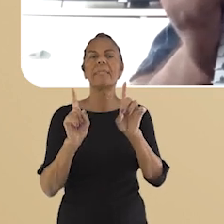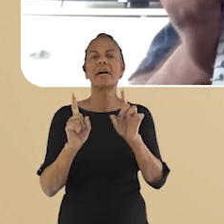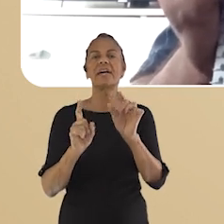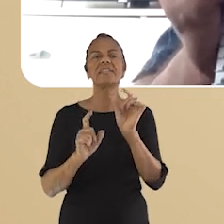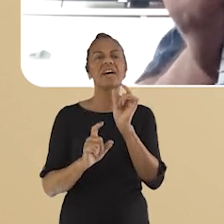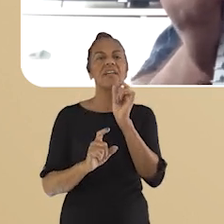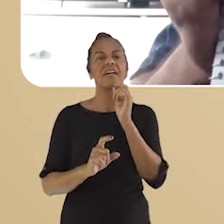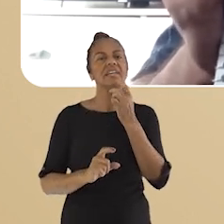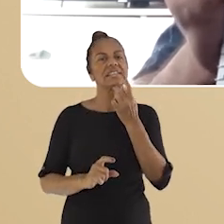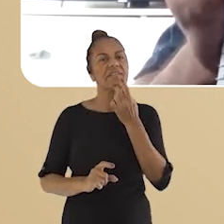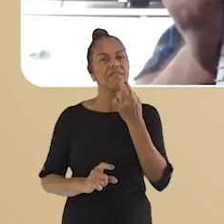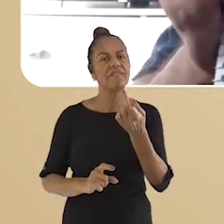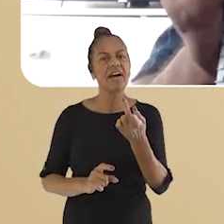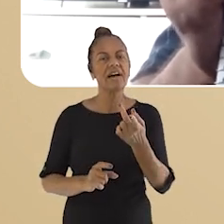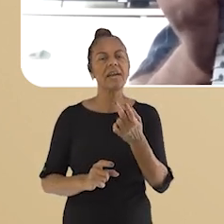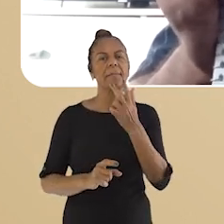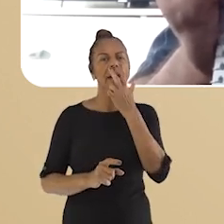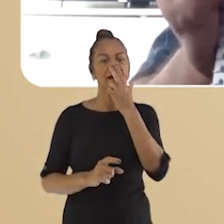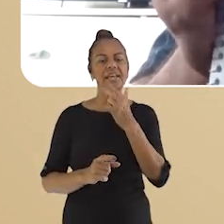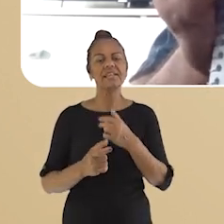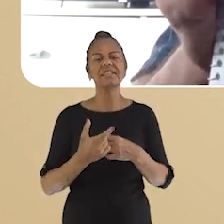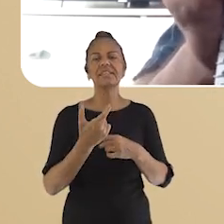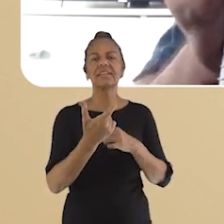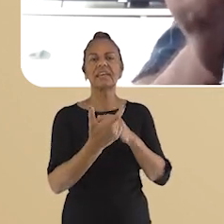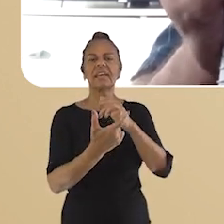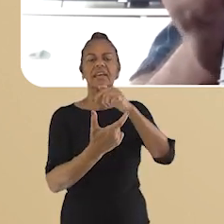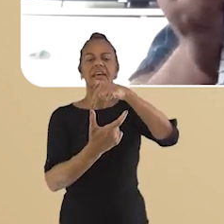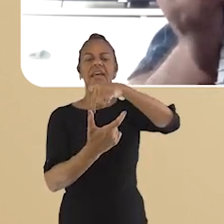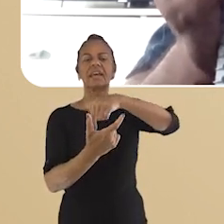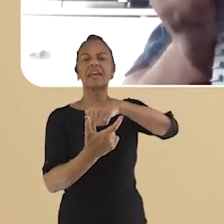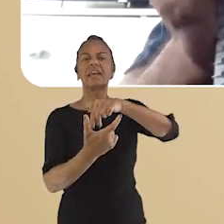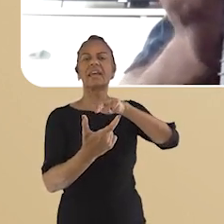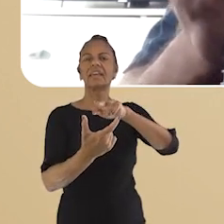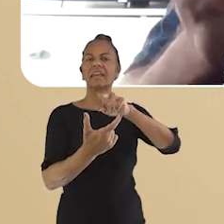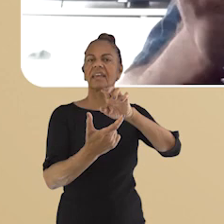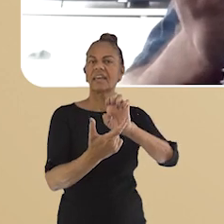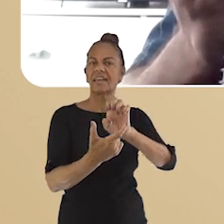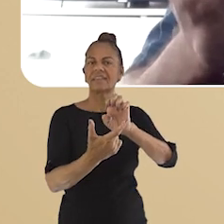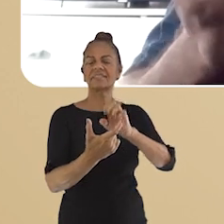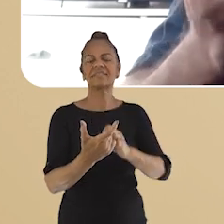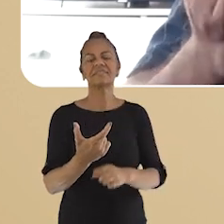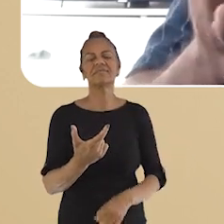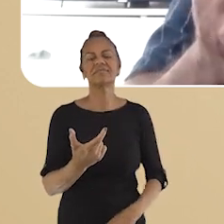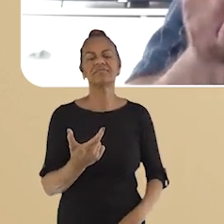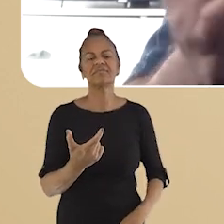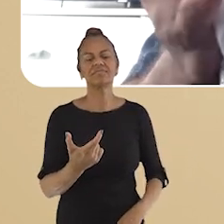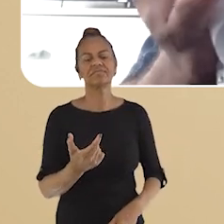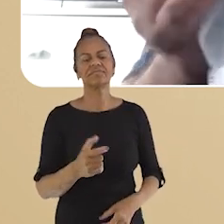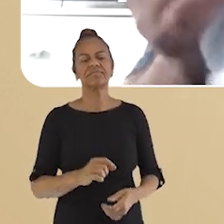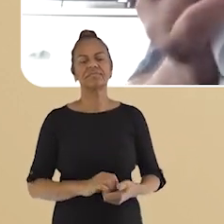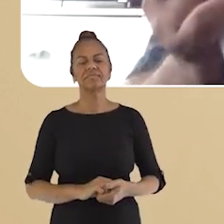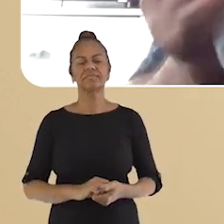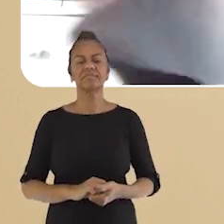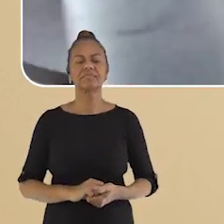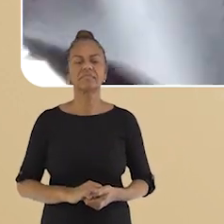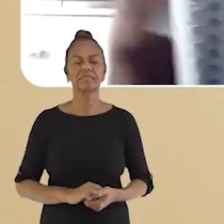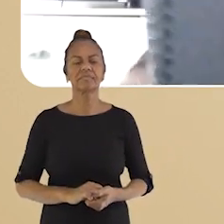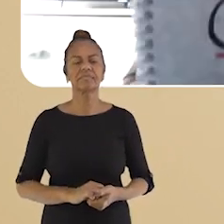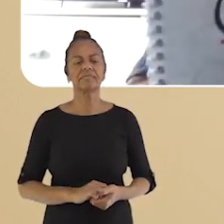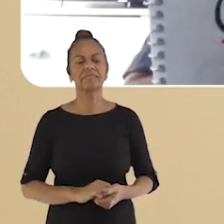é como se fosse apenas 2, pronúncia G. Vamos lá.